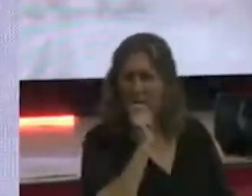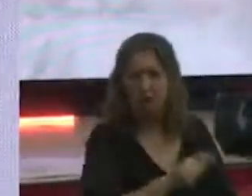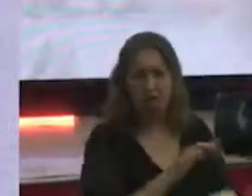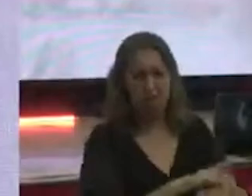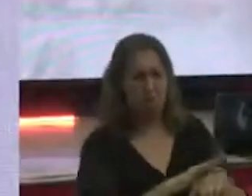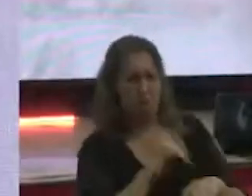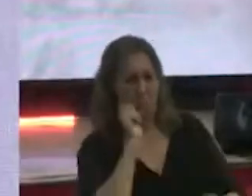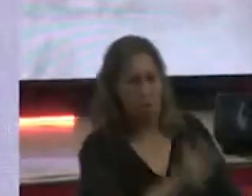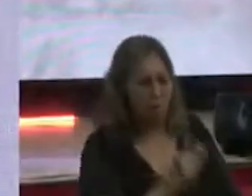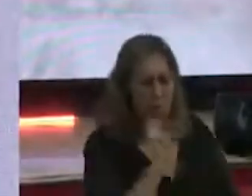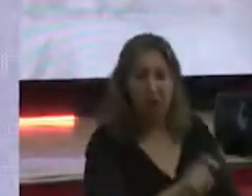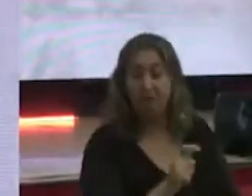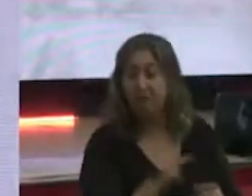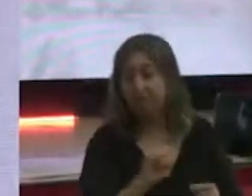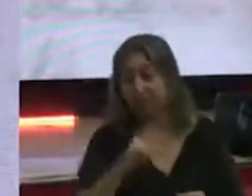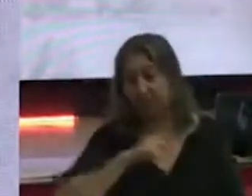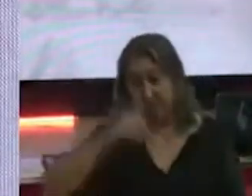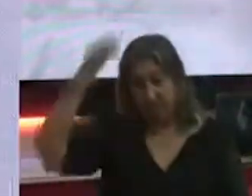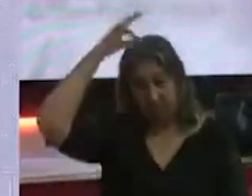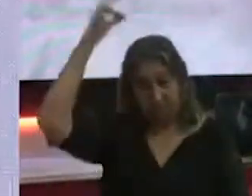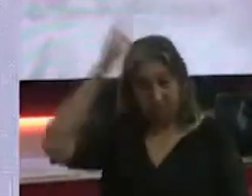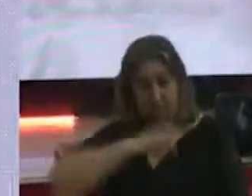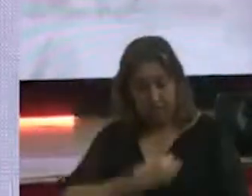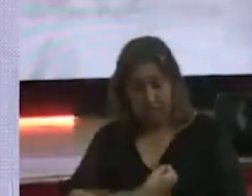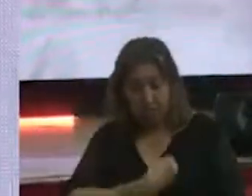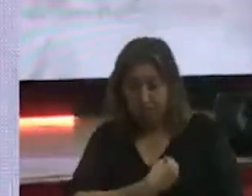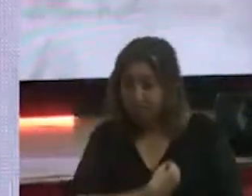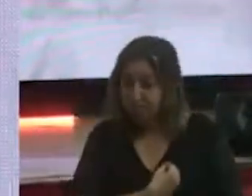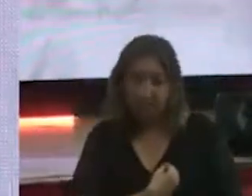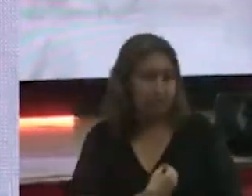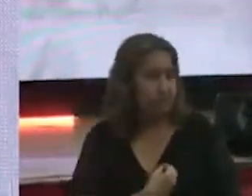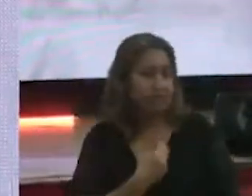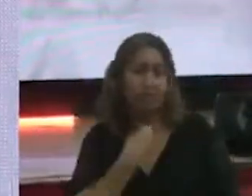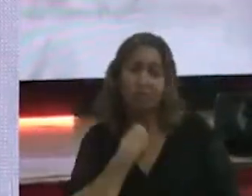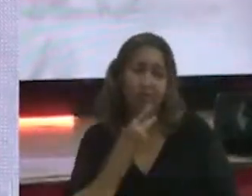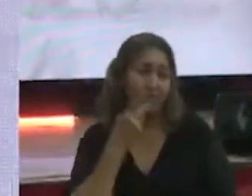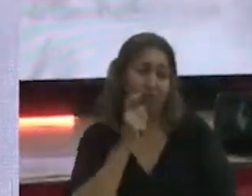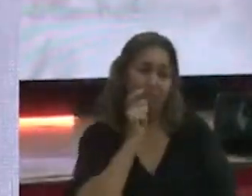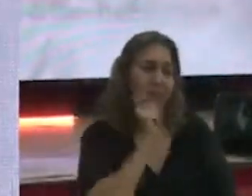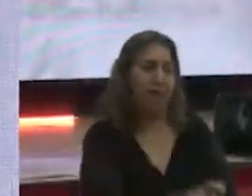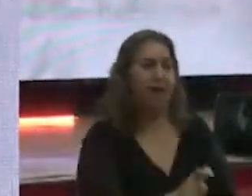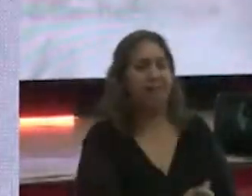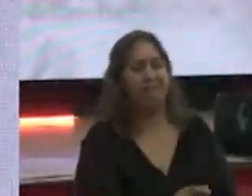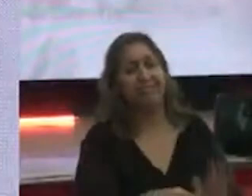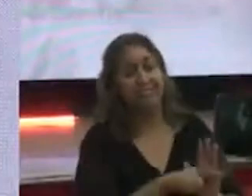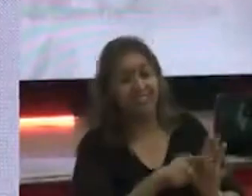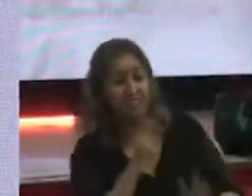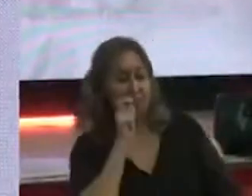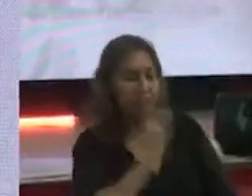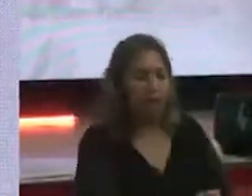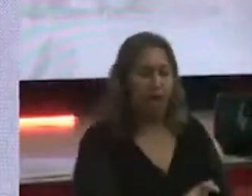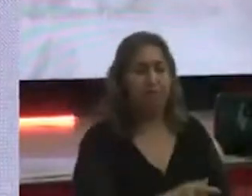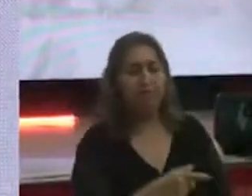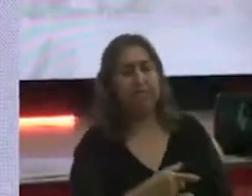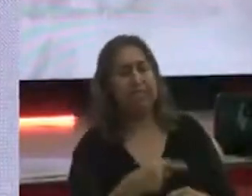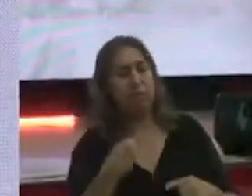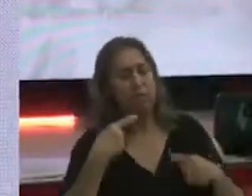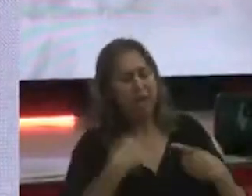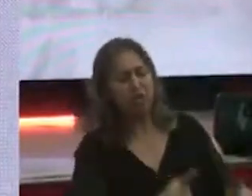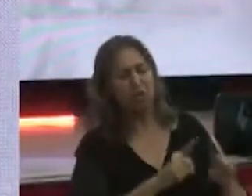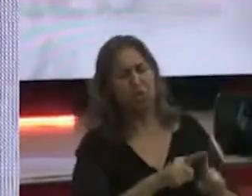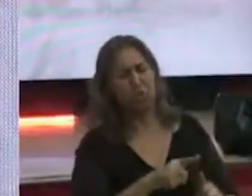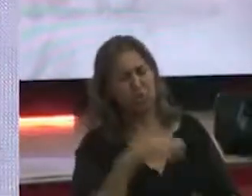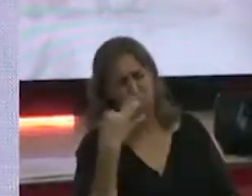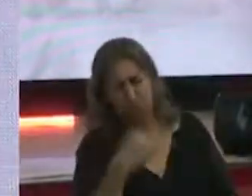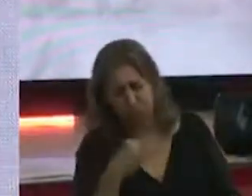doentias palavras que matam palavras que ferem porque Existe palavras que doem mais do que um